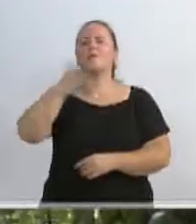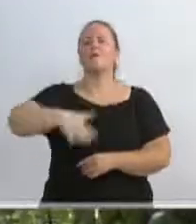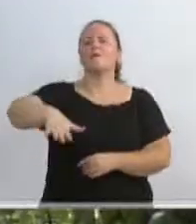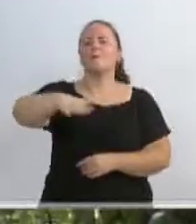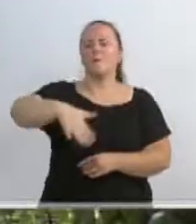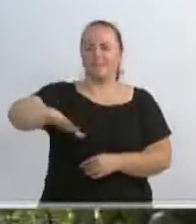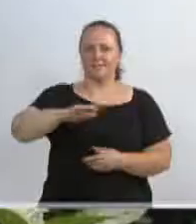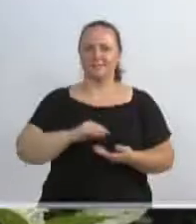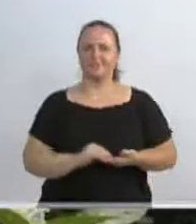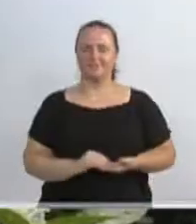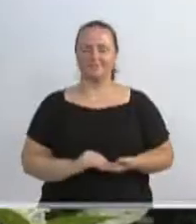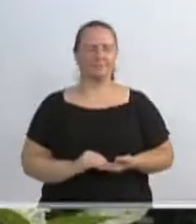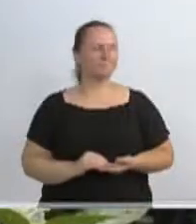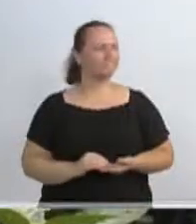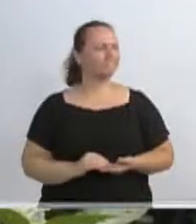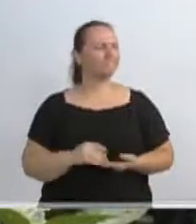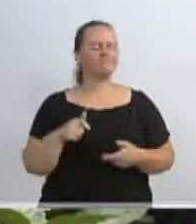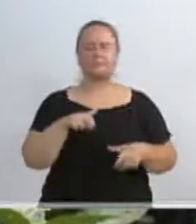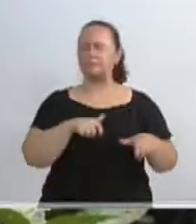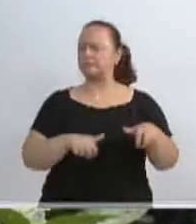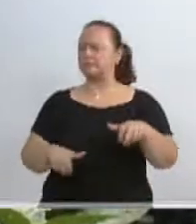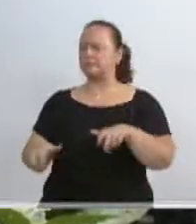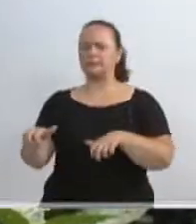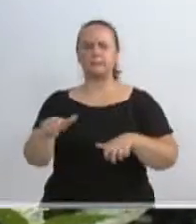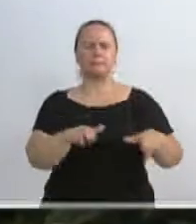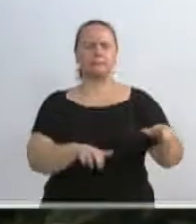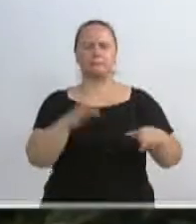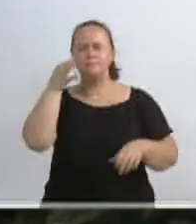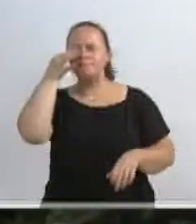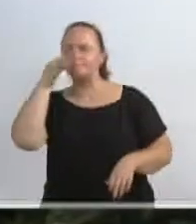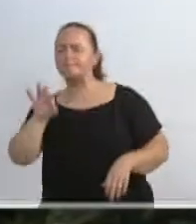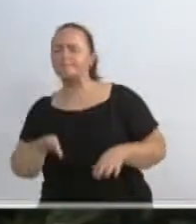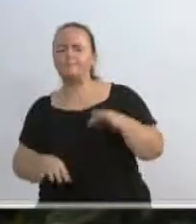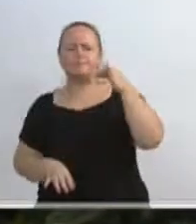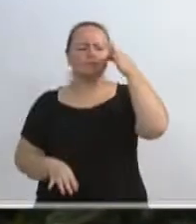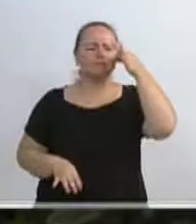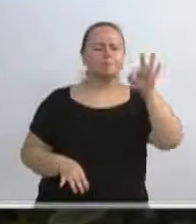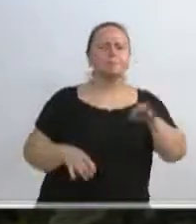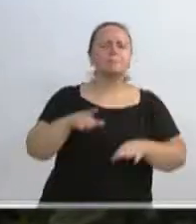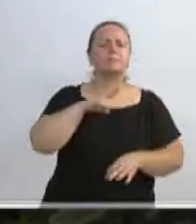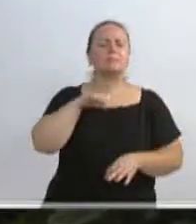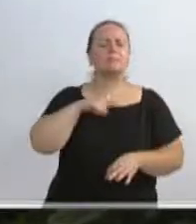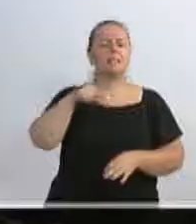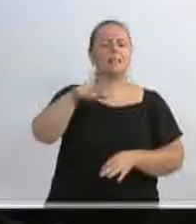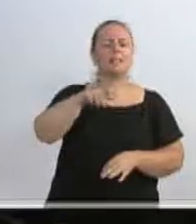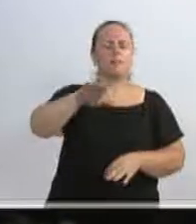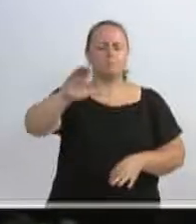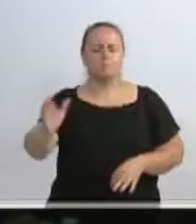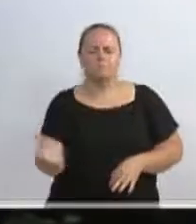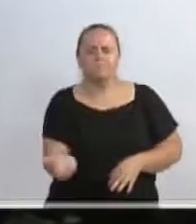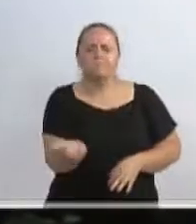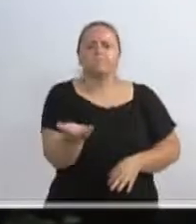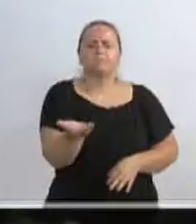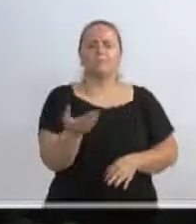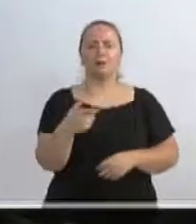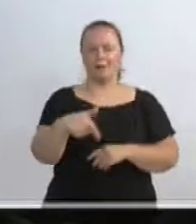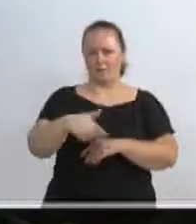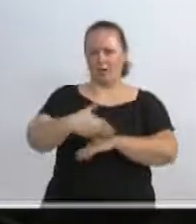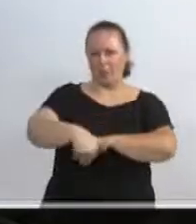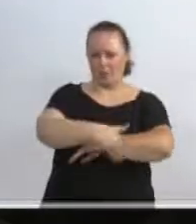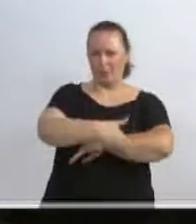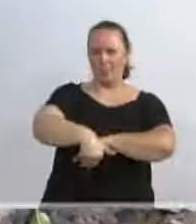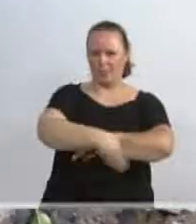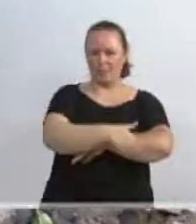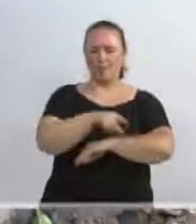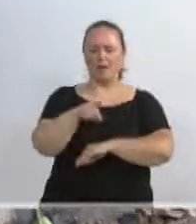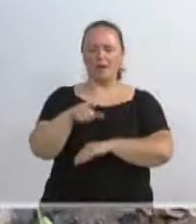vamos lá e podemos notar que tem um buraco lá a margem à rua gustavo maggi a maia é